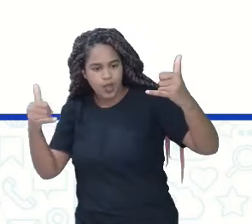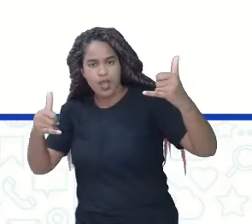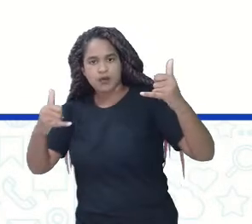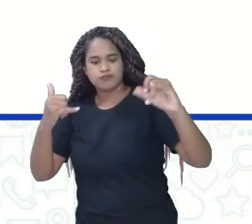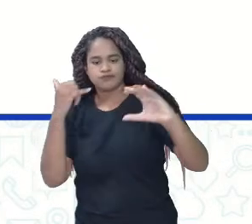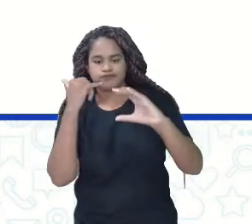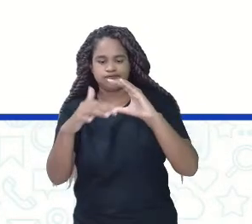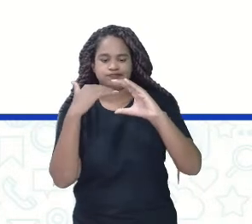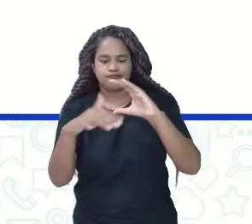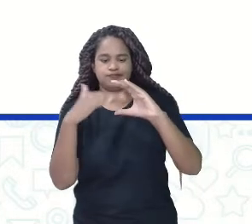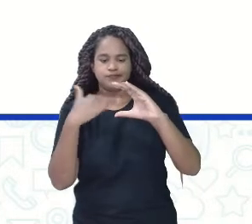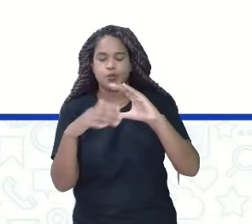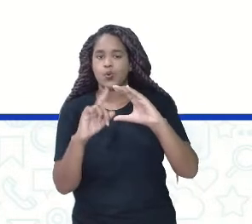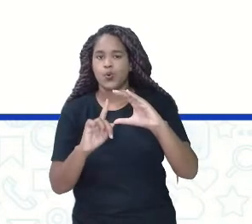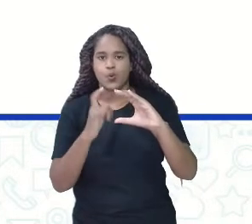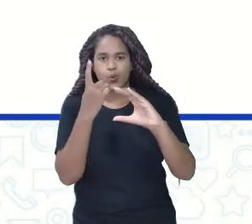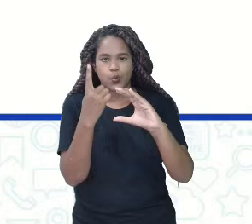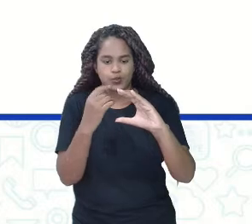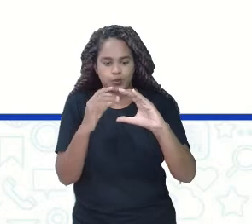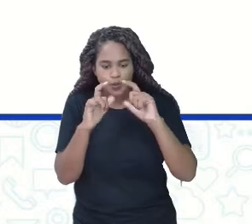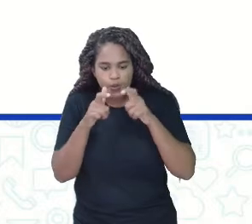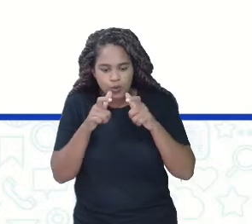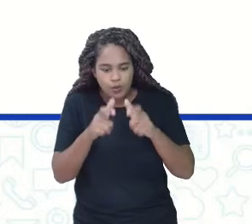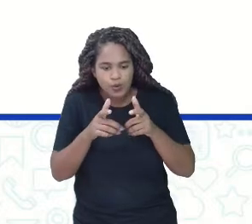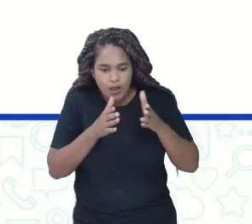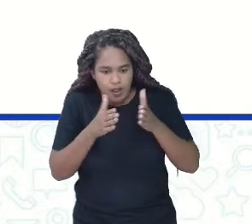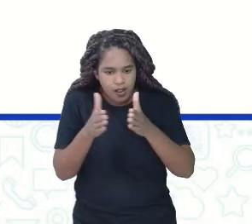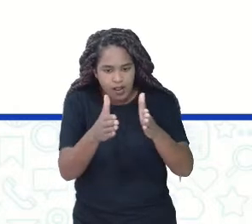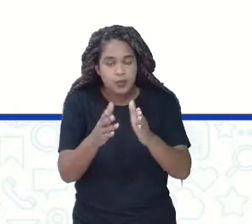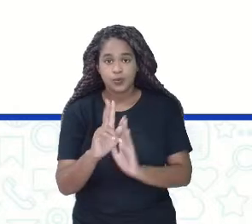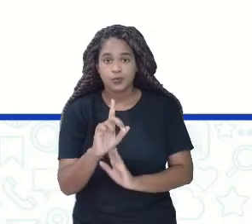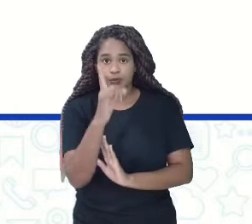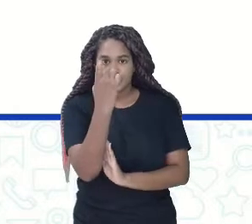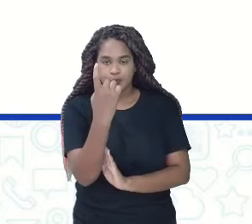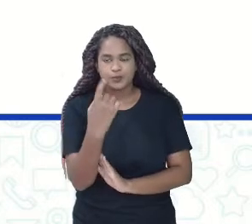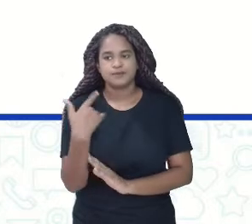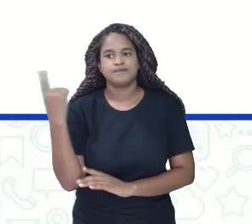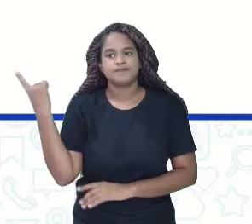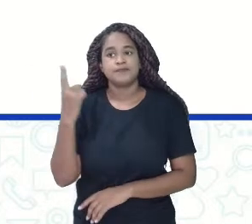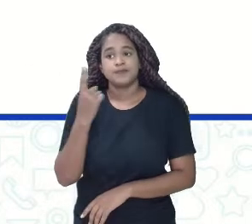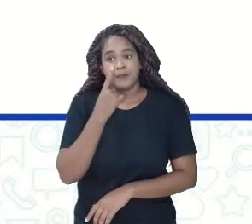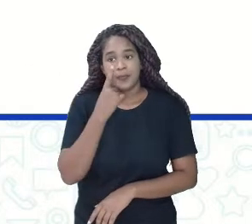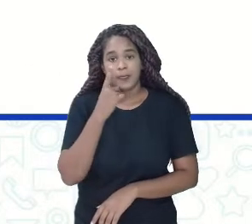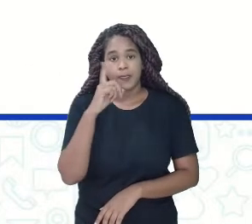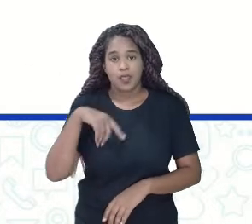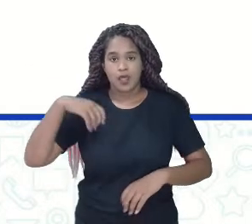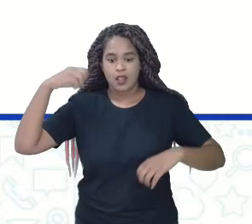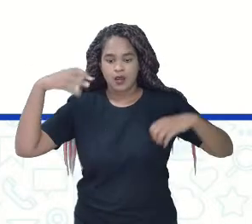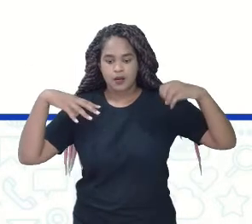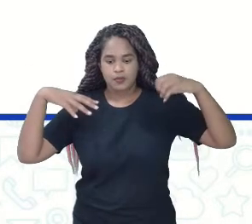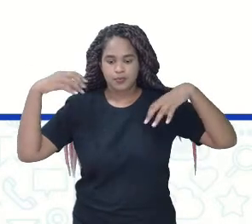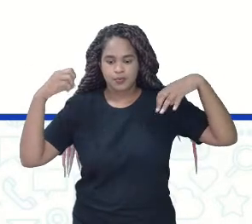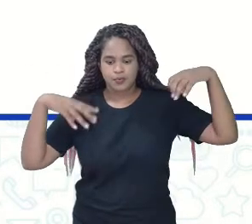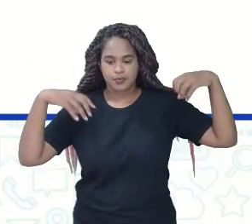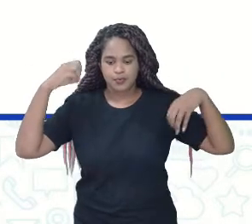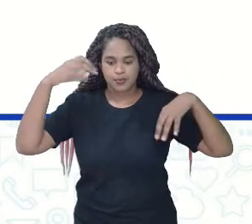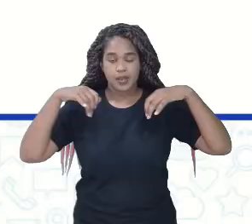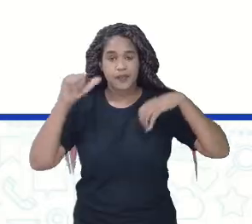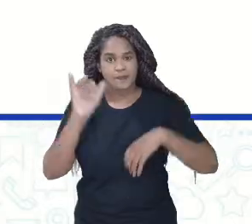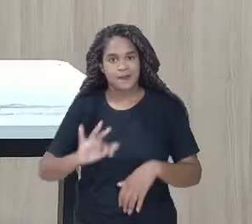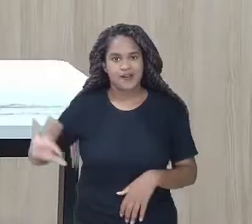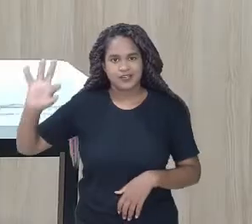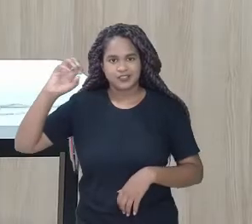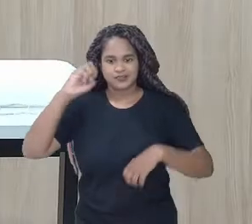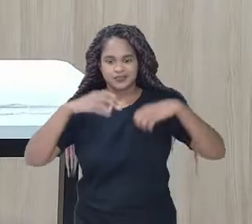mesma corrente elétrica. Então, na imagem que vocês estão vendo aí, é um pisca-pisca. Ele é um circuito elétrico